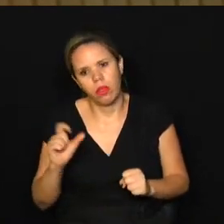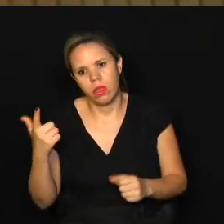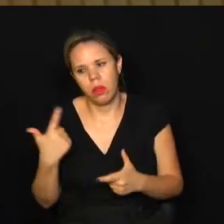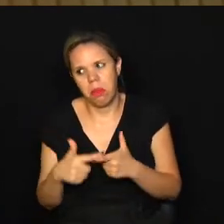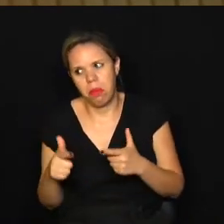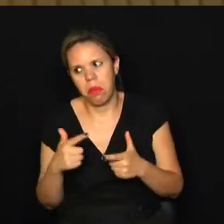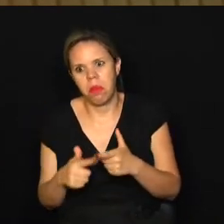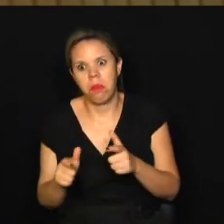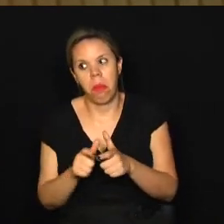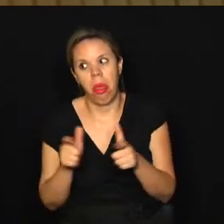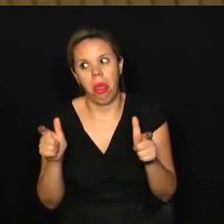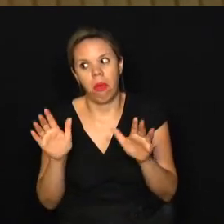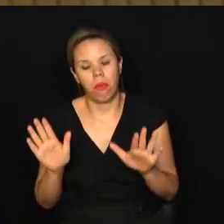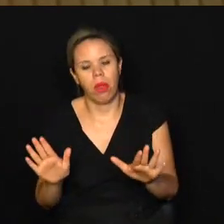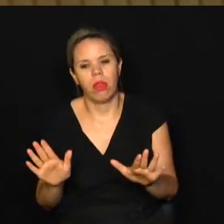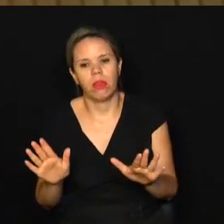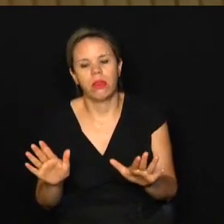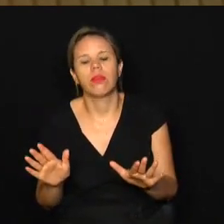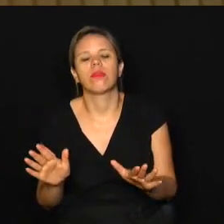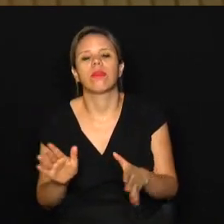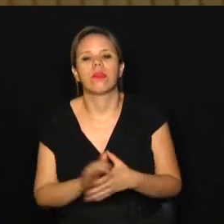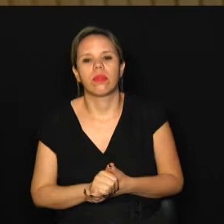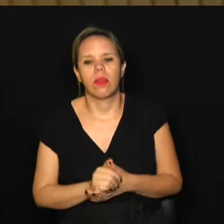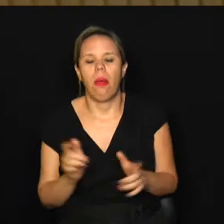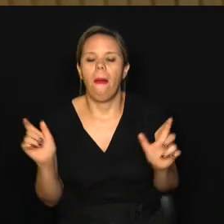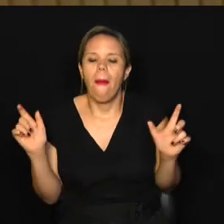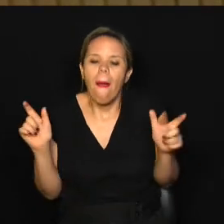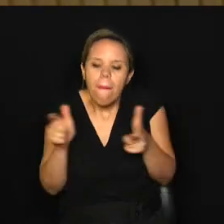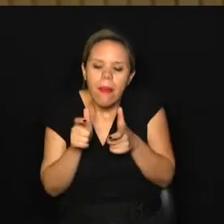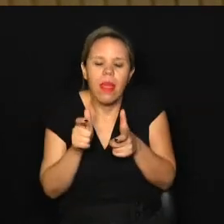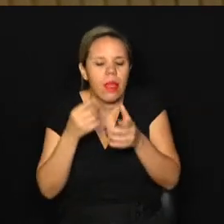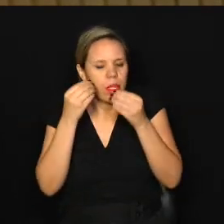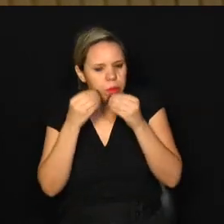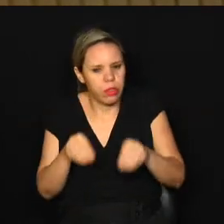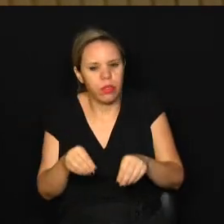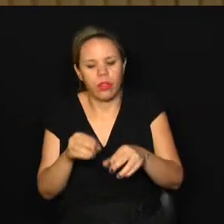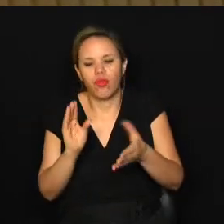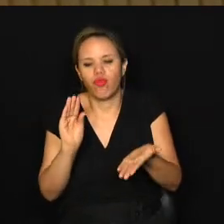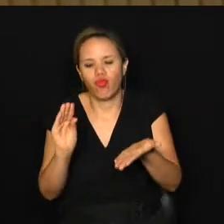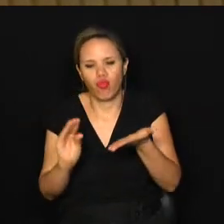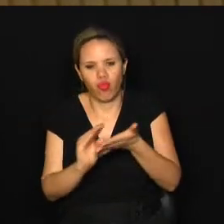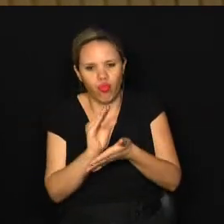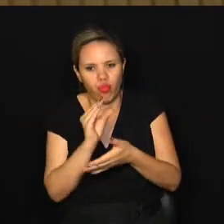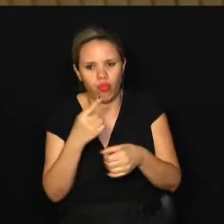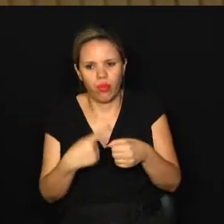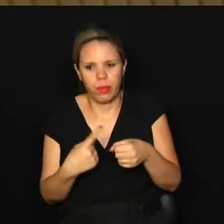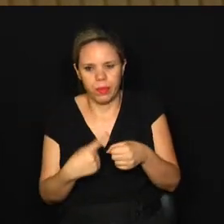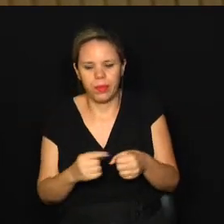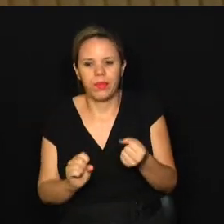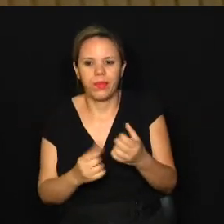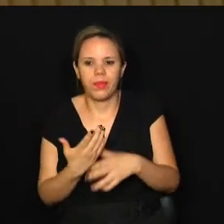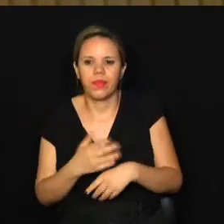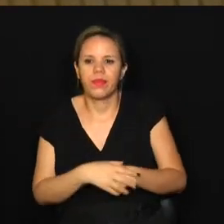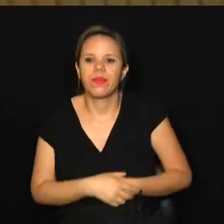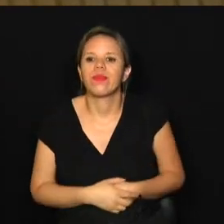muito grande, e no fim ela foi menos danosa às finanças municipais do que poderia ter sido.